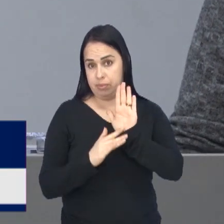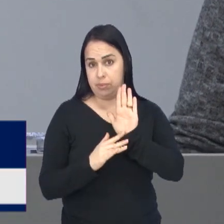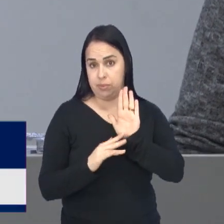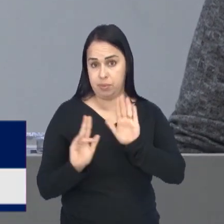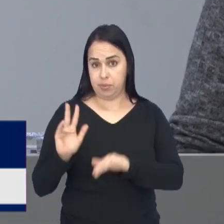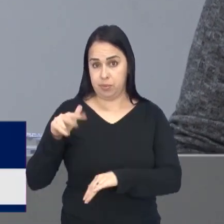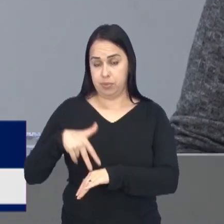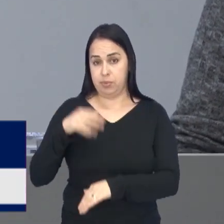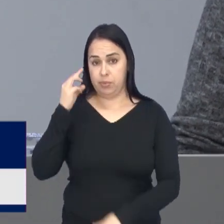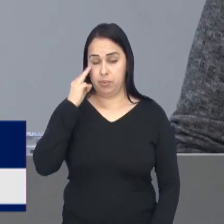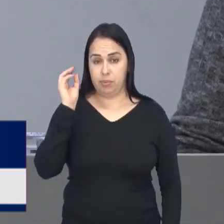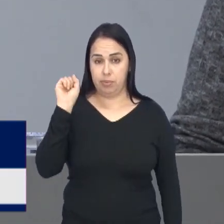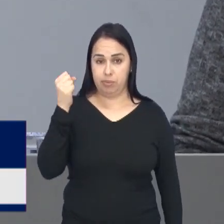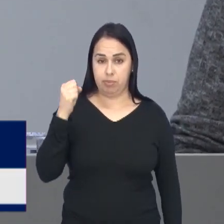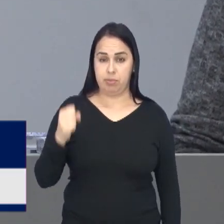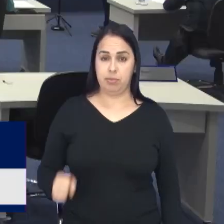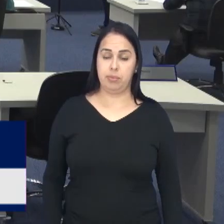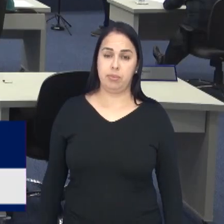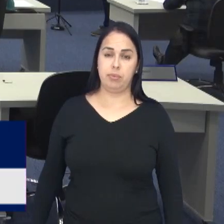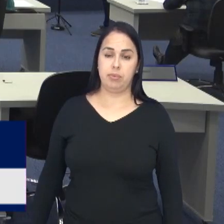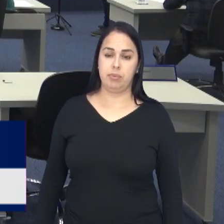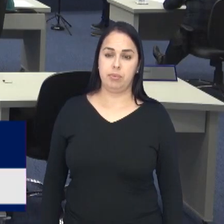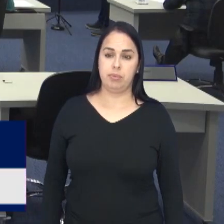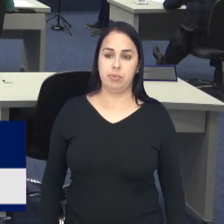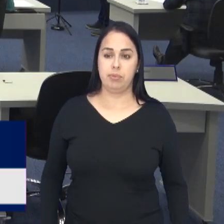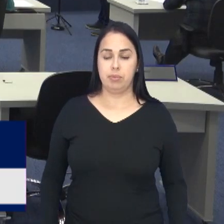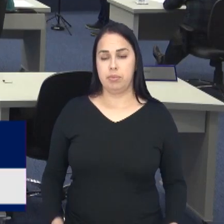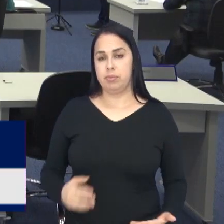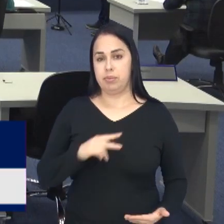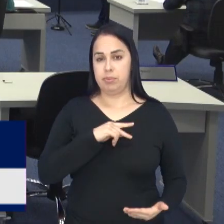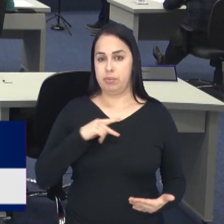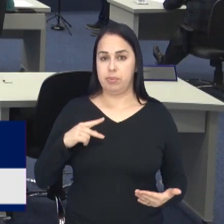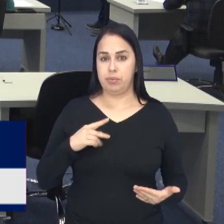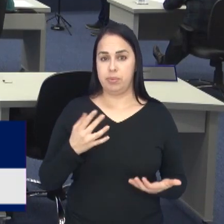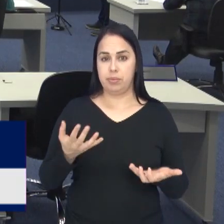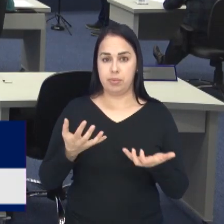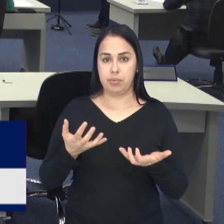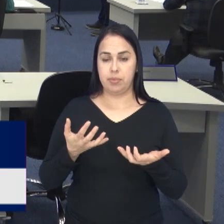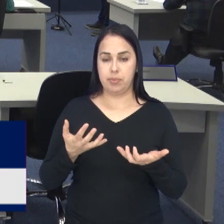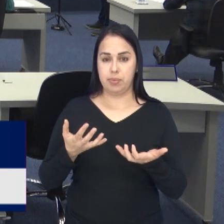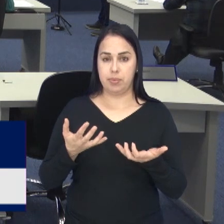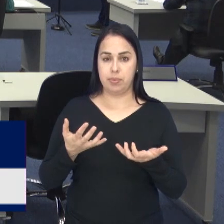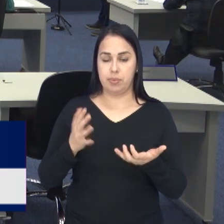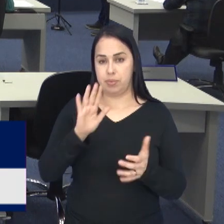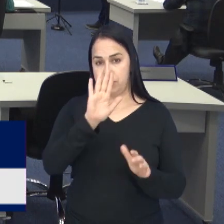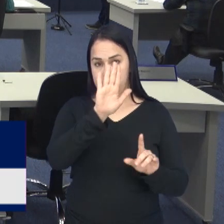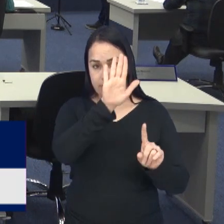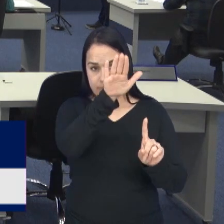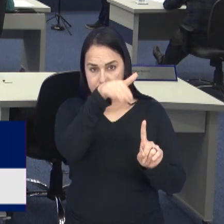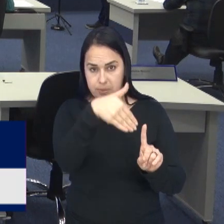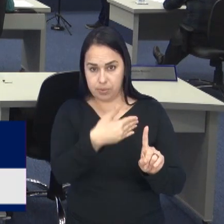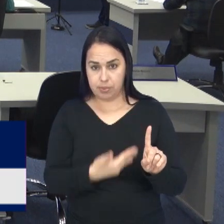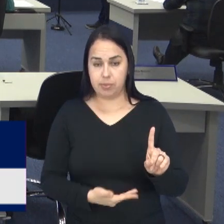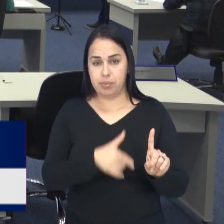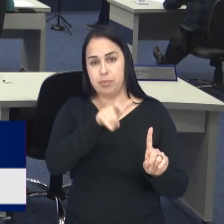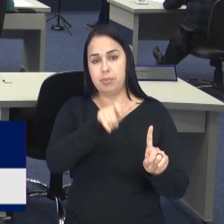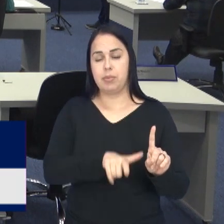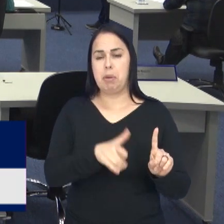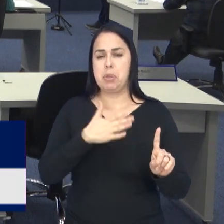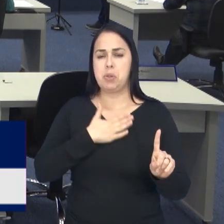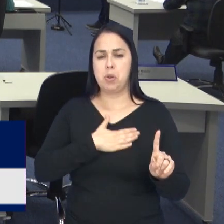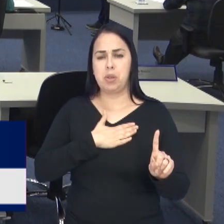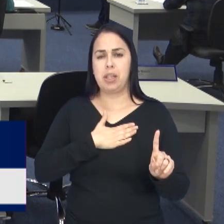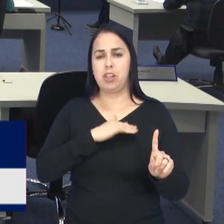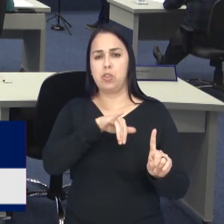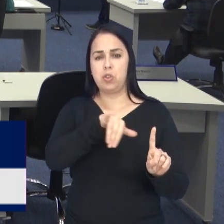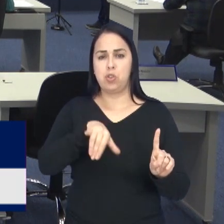Questão de ordem, o vereador Marcão da Academia. Senhor presidente, eu quero fazer aqui uma homenagem a uma pessoa muito querida, esse